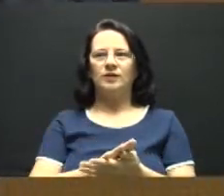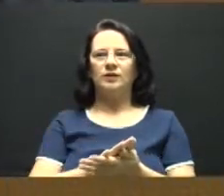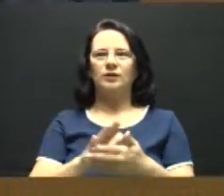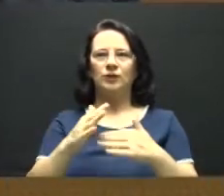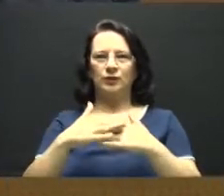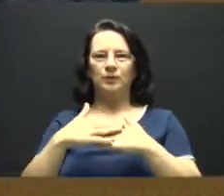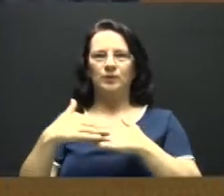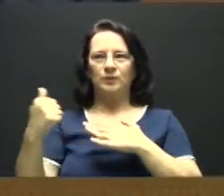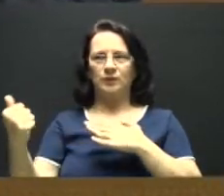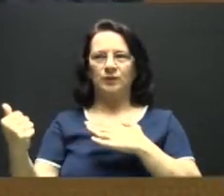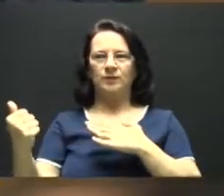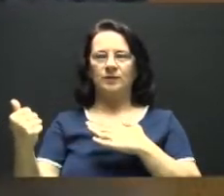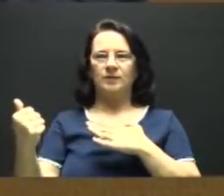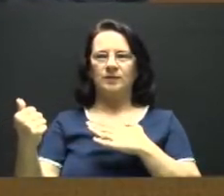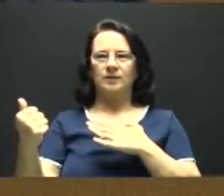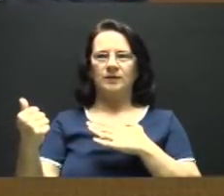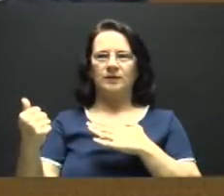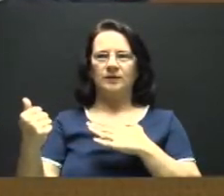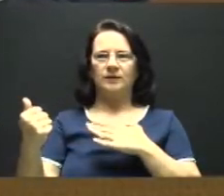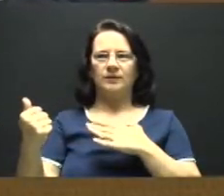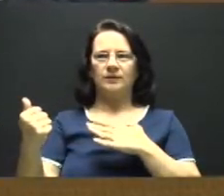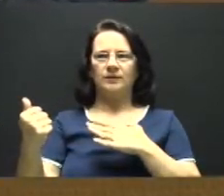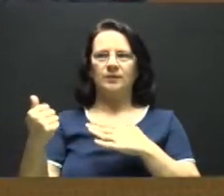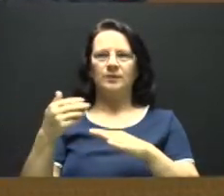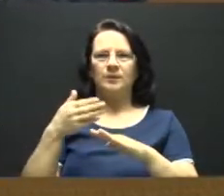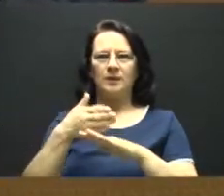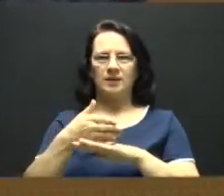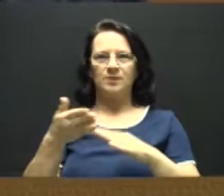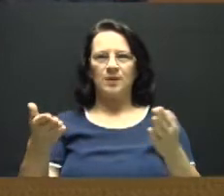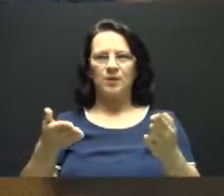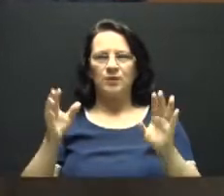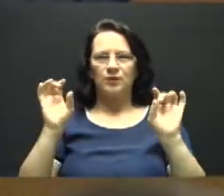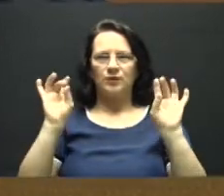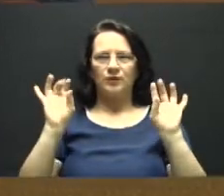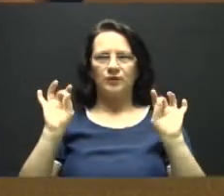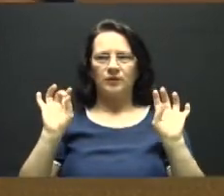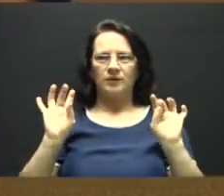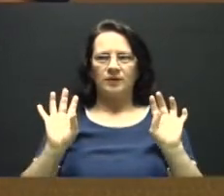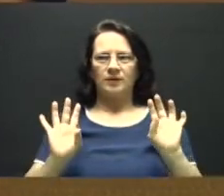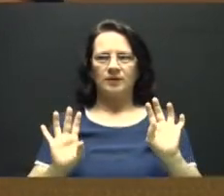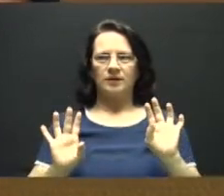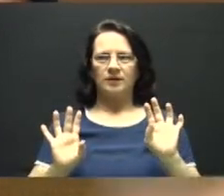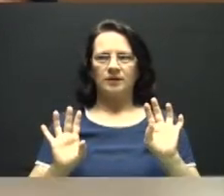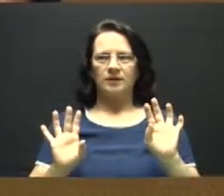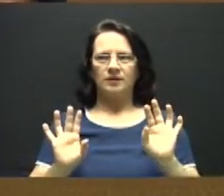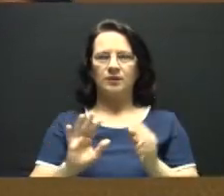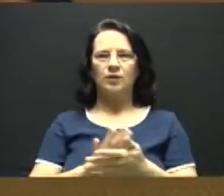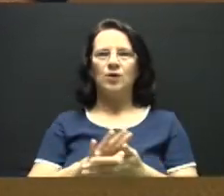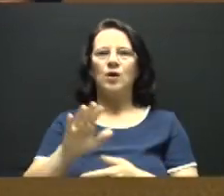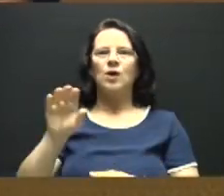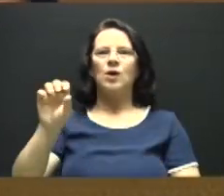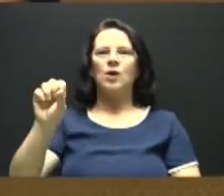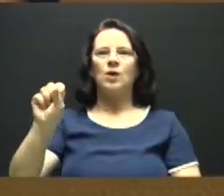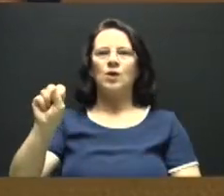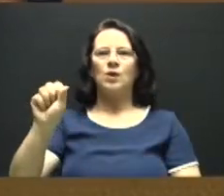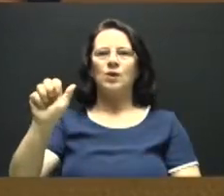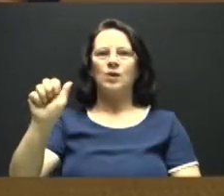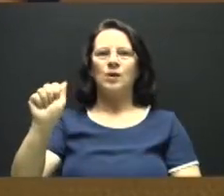feito ao samu para participar desta sessão muito obrigado é o samu